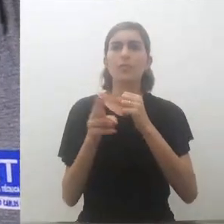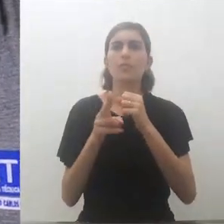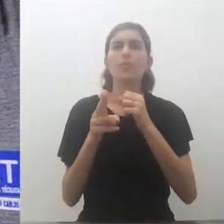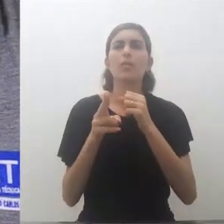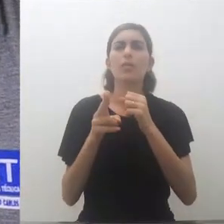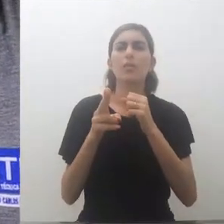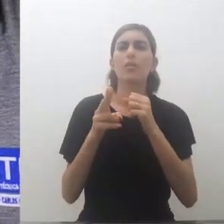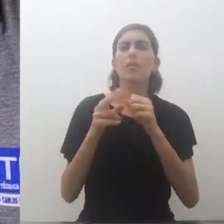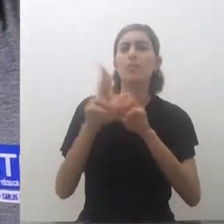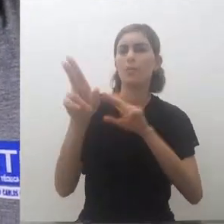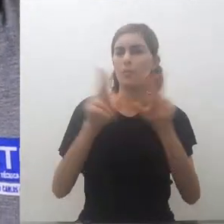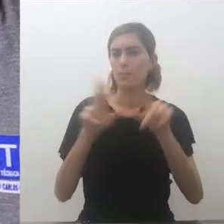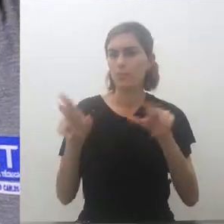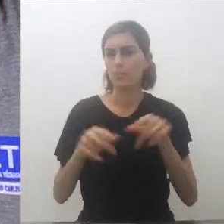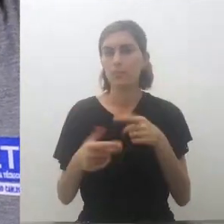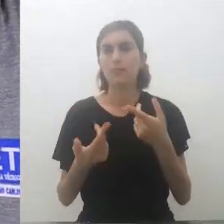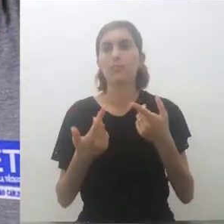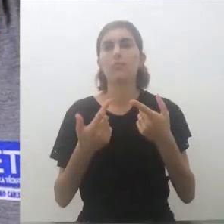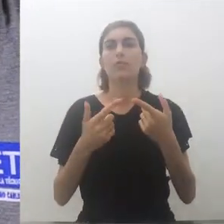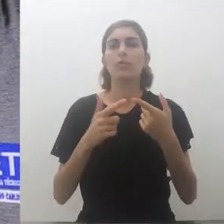diferentes composições,